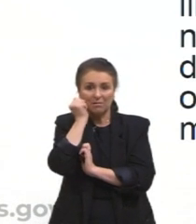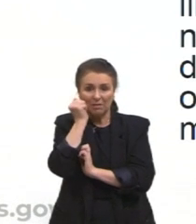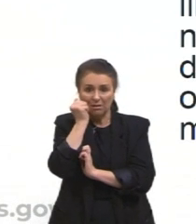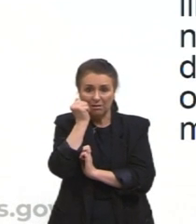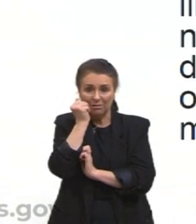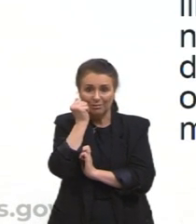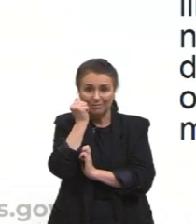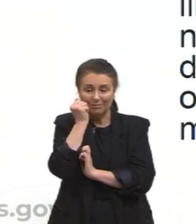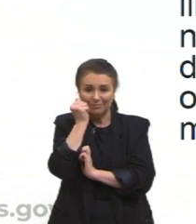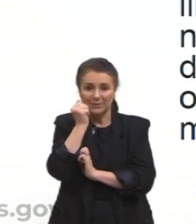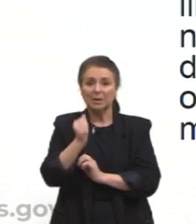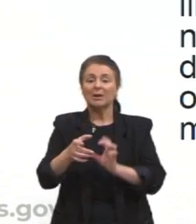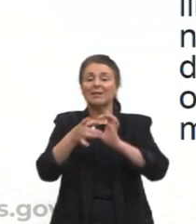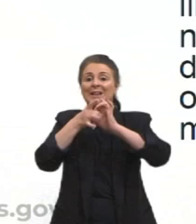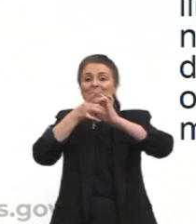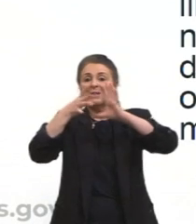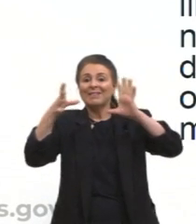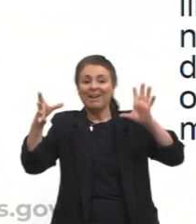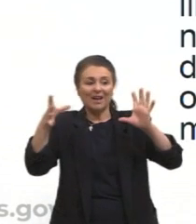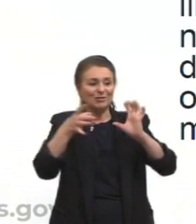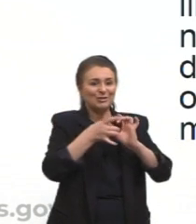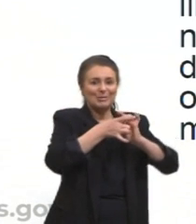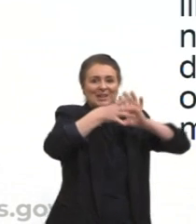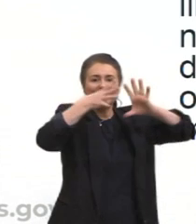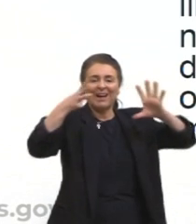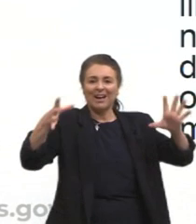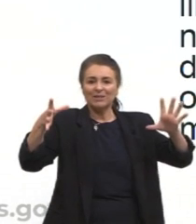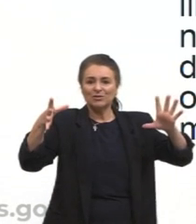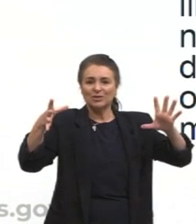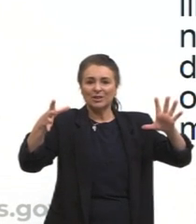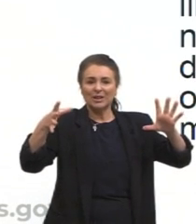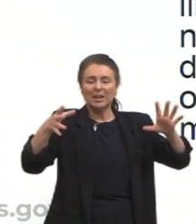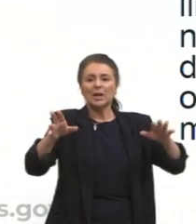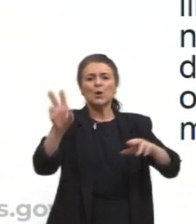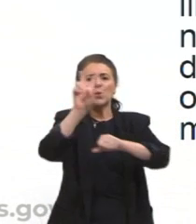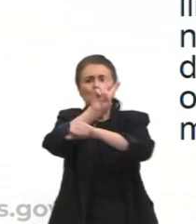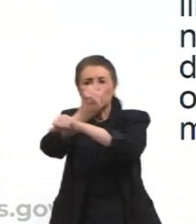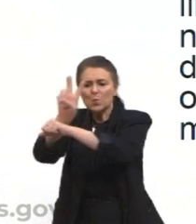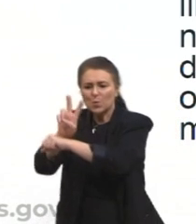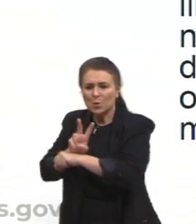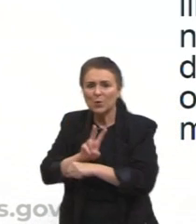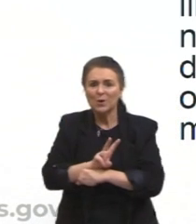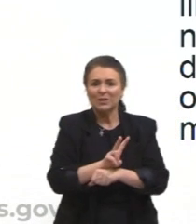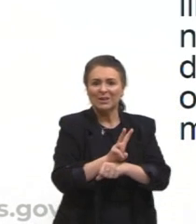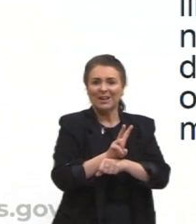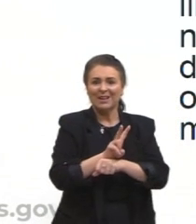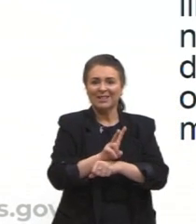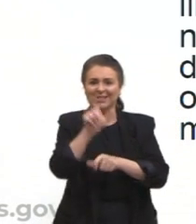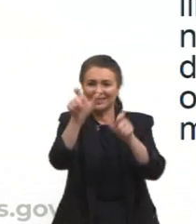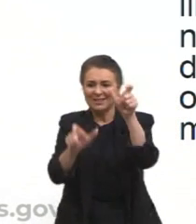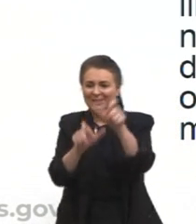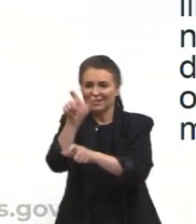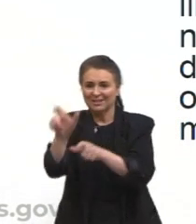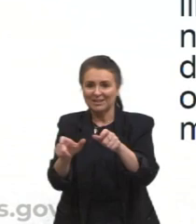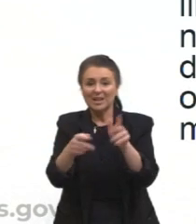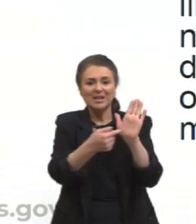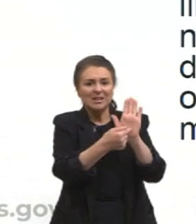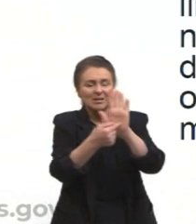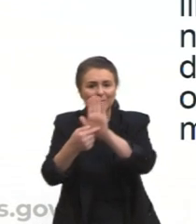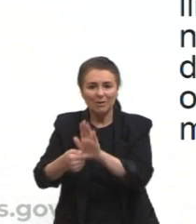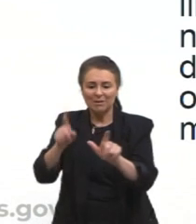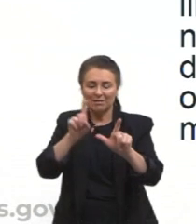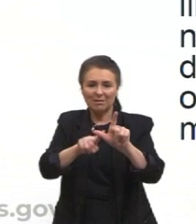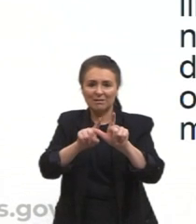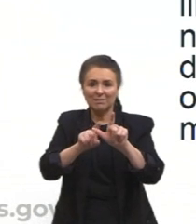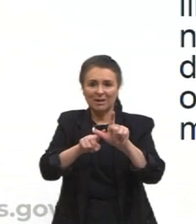se chama liberdade liberdade abre as asas sobre nós e ele faz uma clara referência aí na letra desse samba